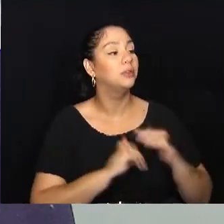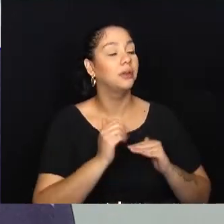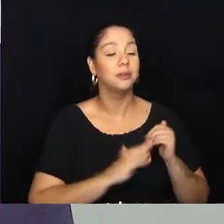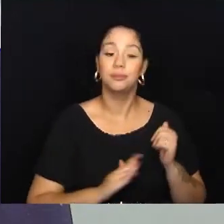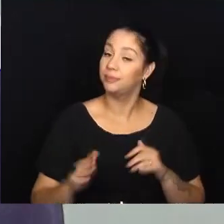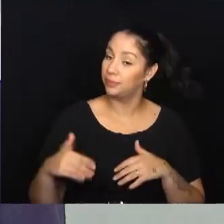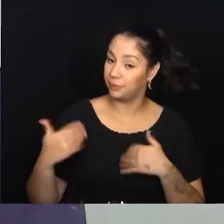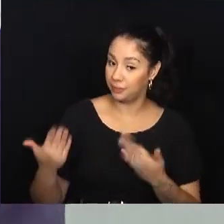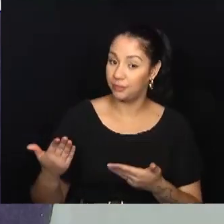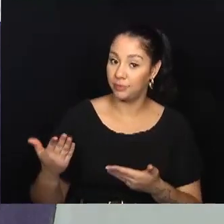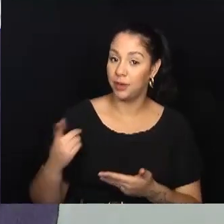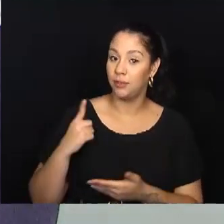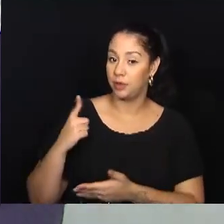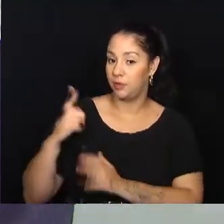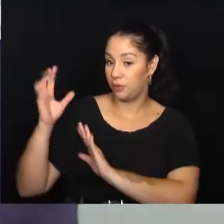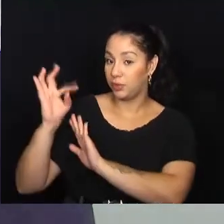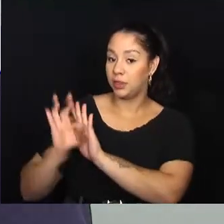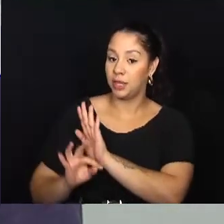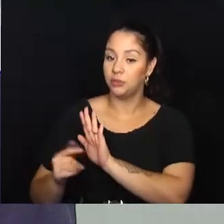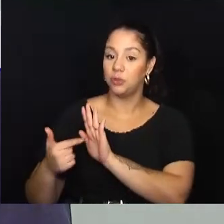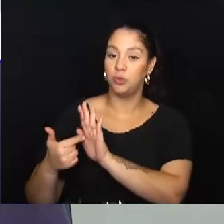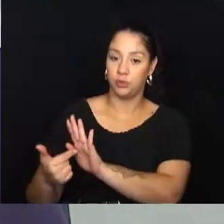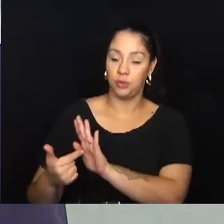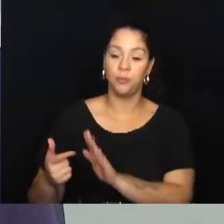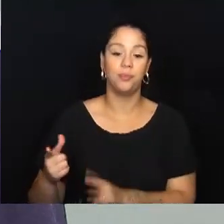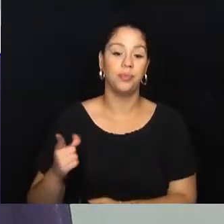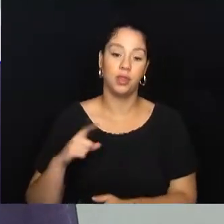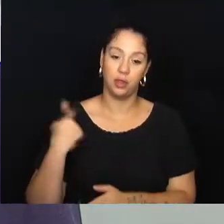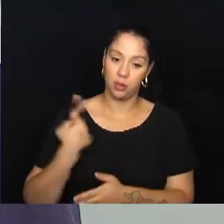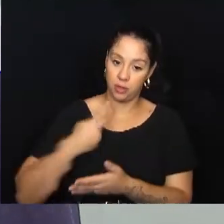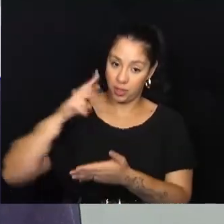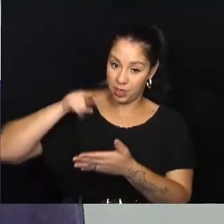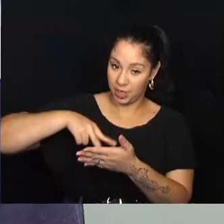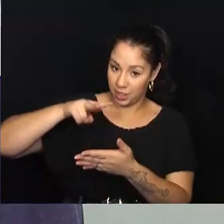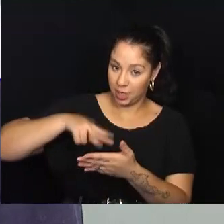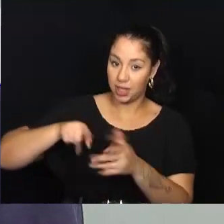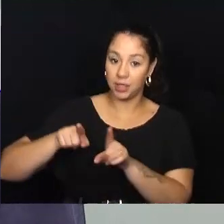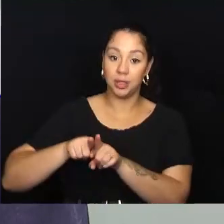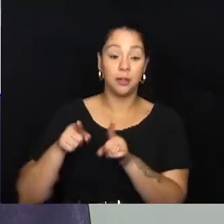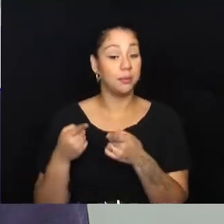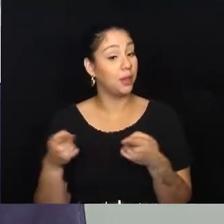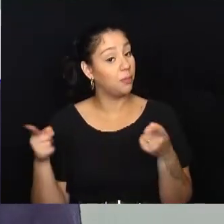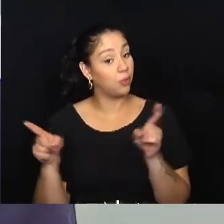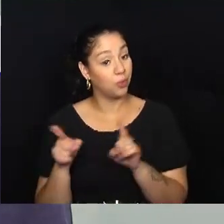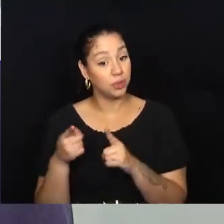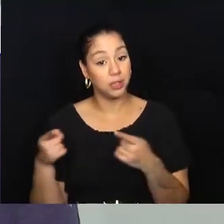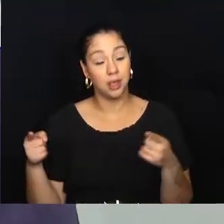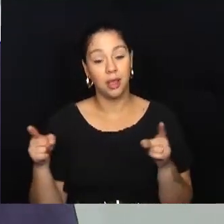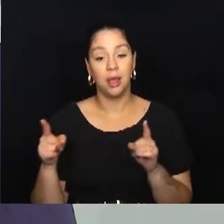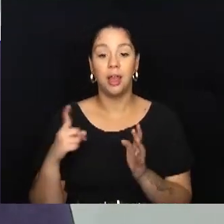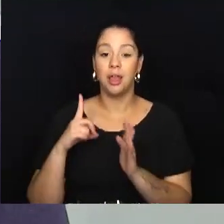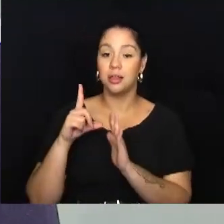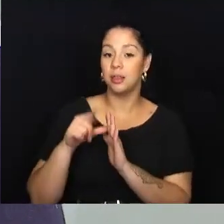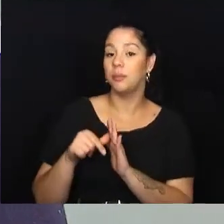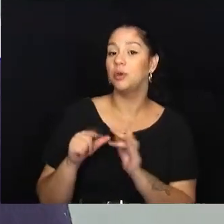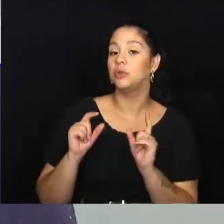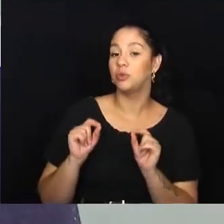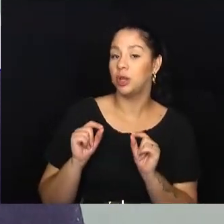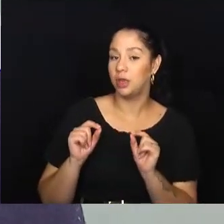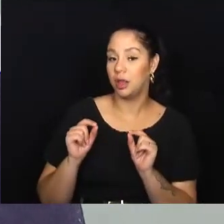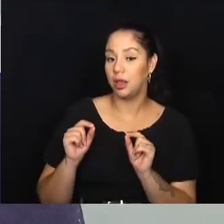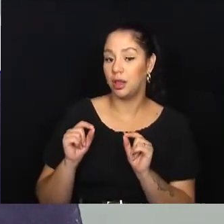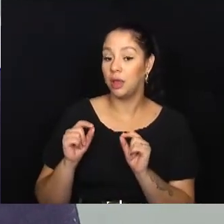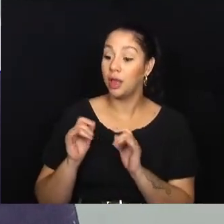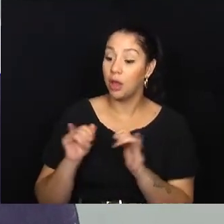exercício? Tipo assim, ela passou um texto. Aí a gente teve que ler, ela passou a música. Aí